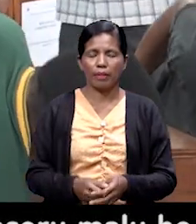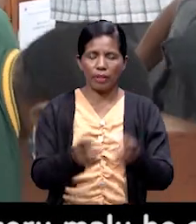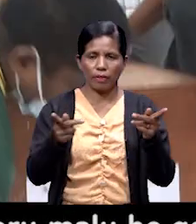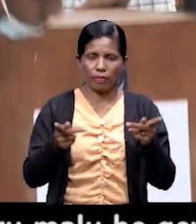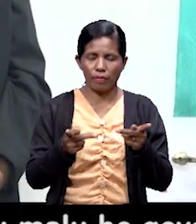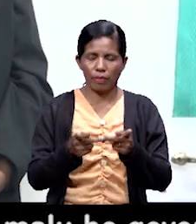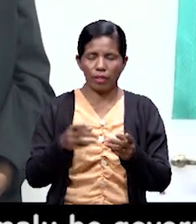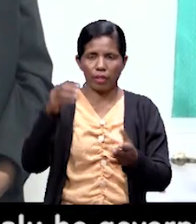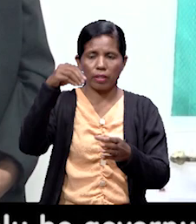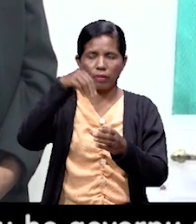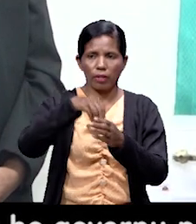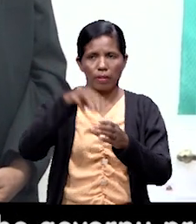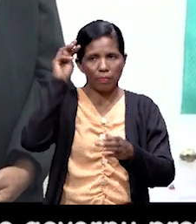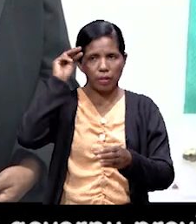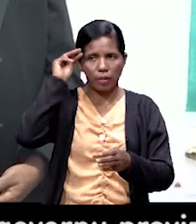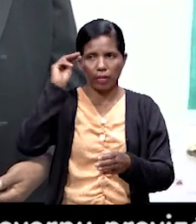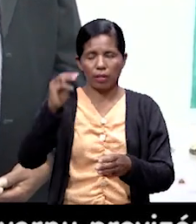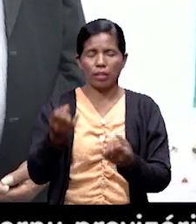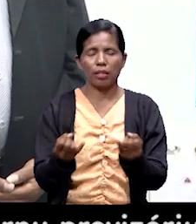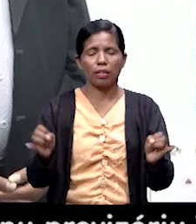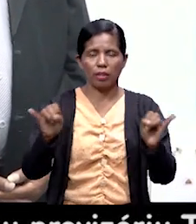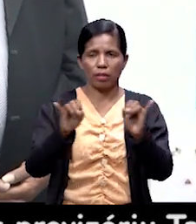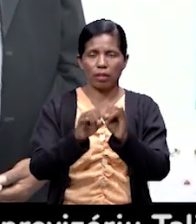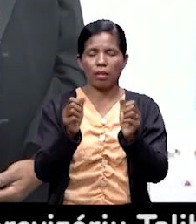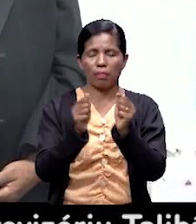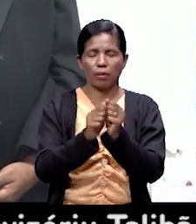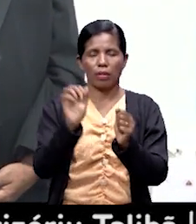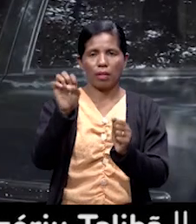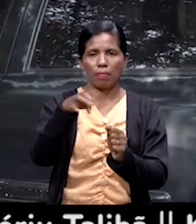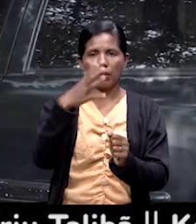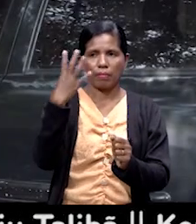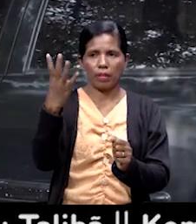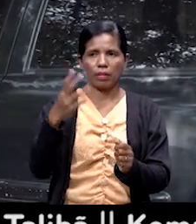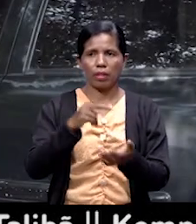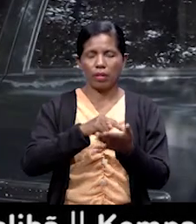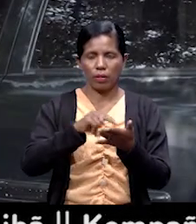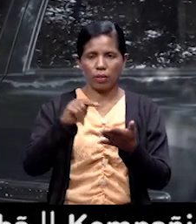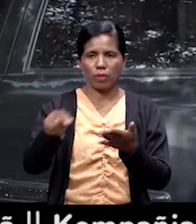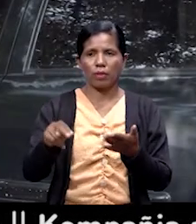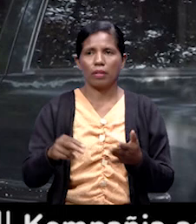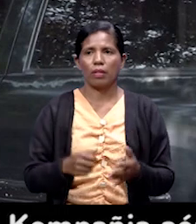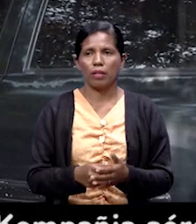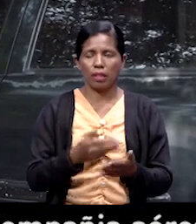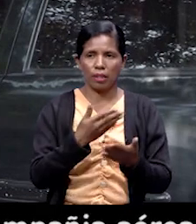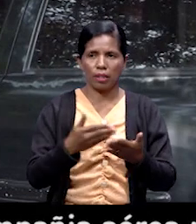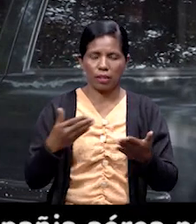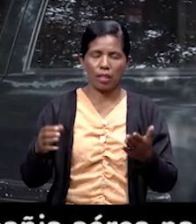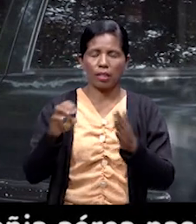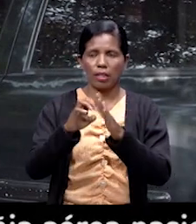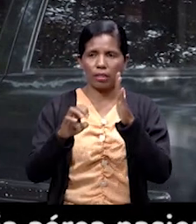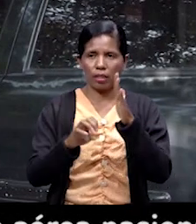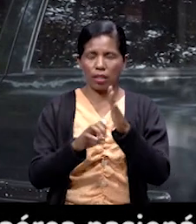né, envolve o Ministério na instituição Sira Hamutuk Sanur Resinhat. Número o viatura Estado neve submete para